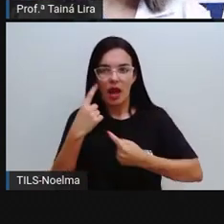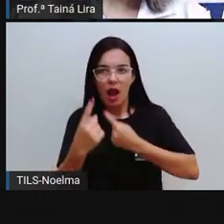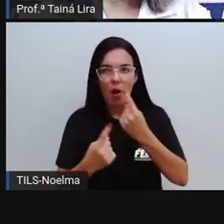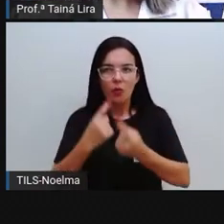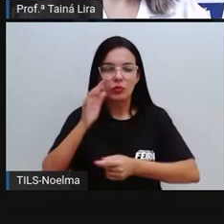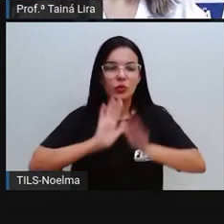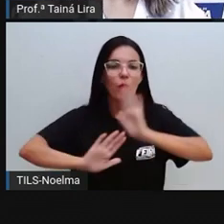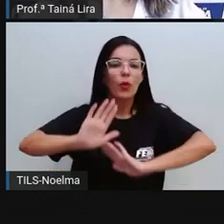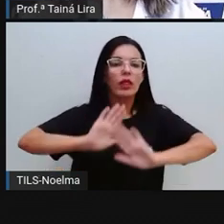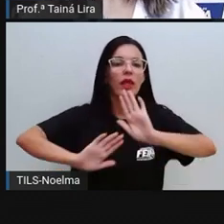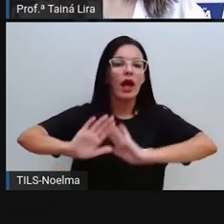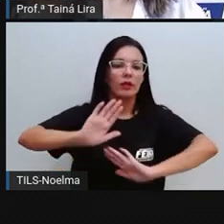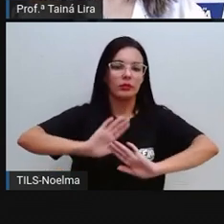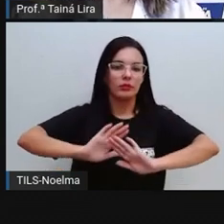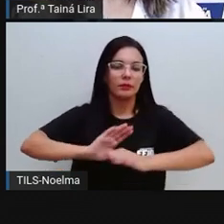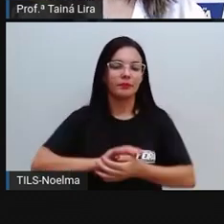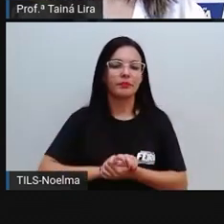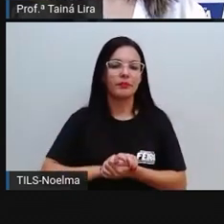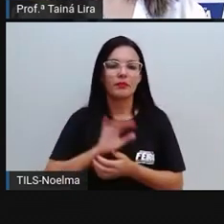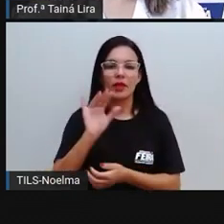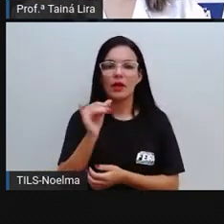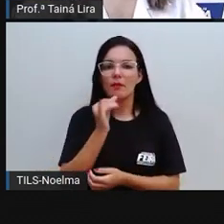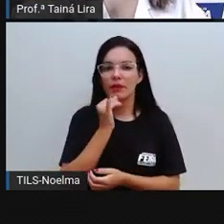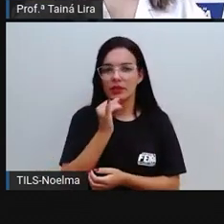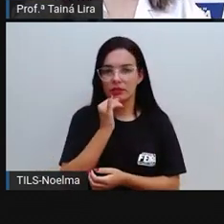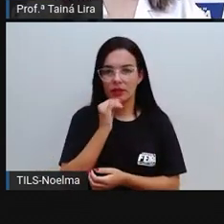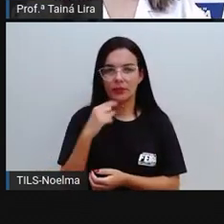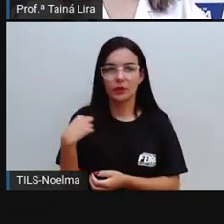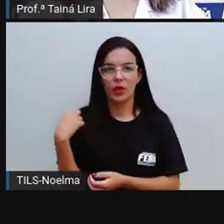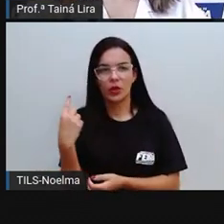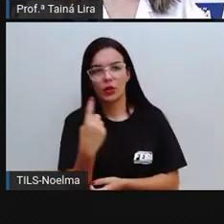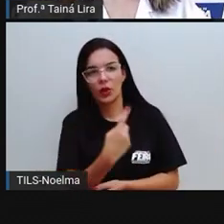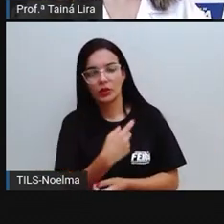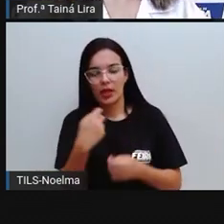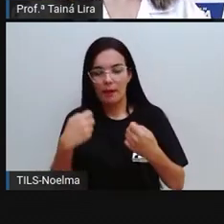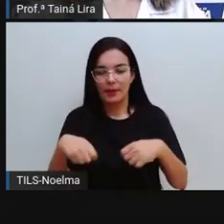por exemplo, Pró,